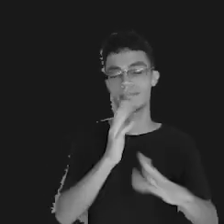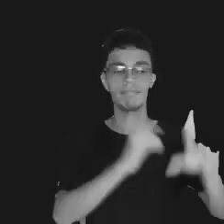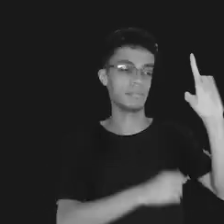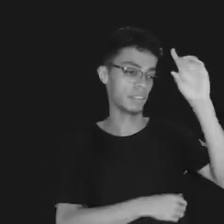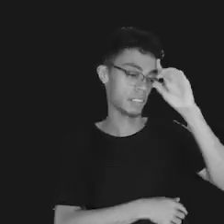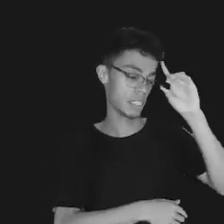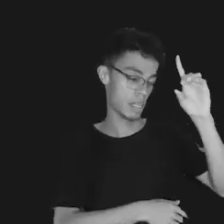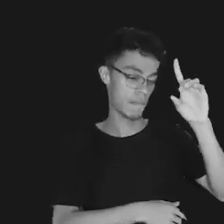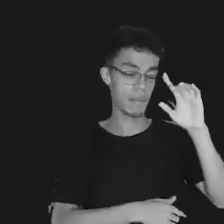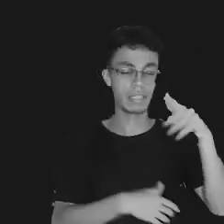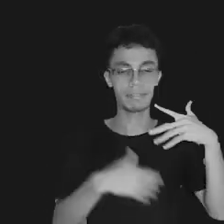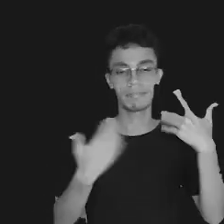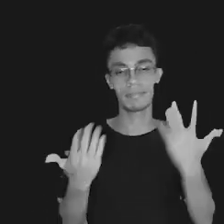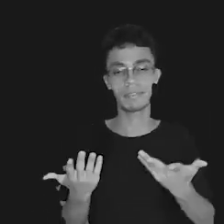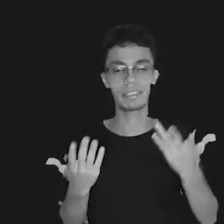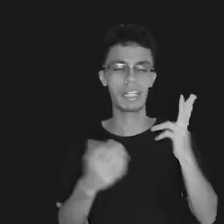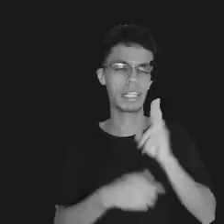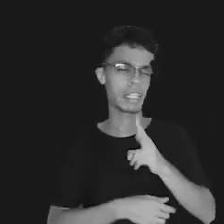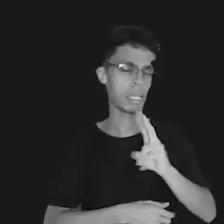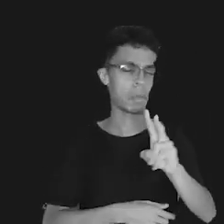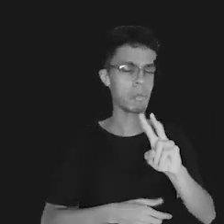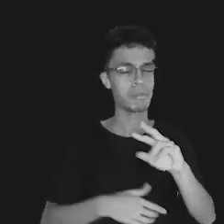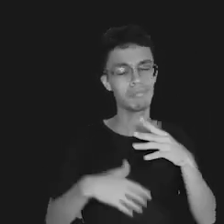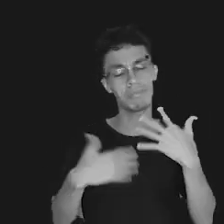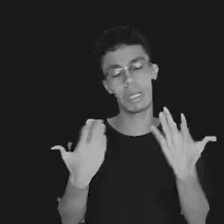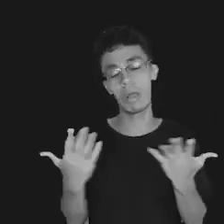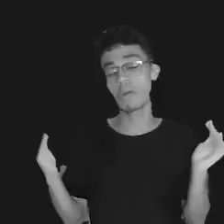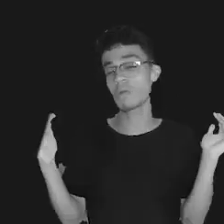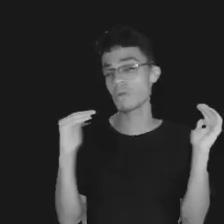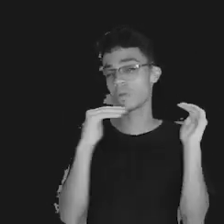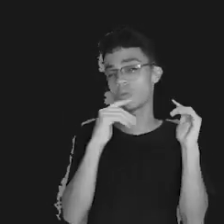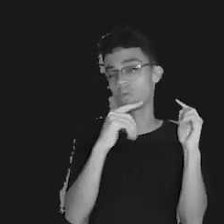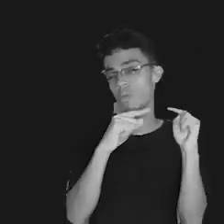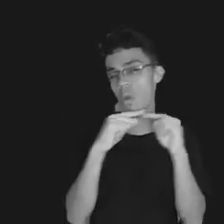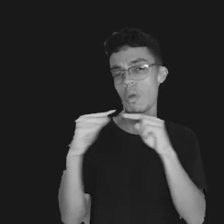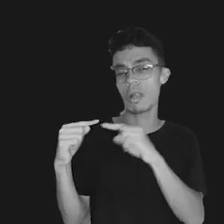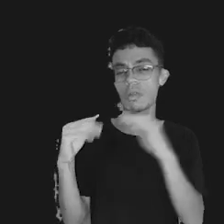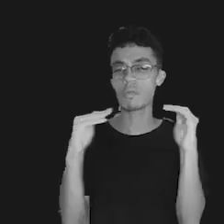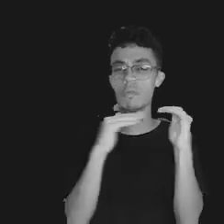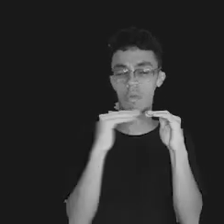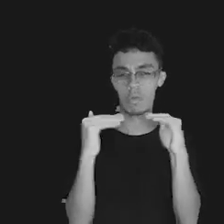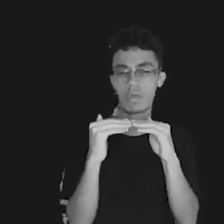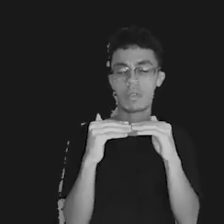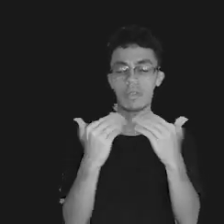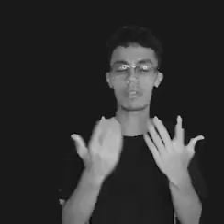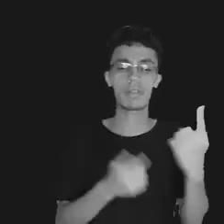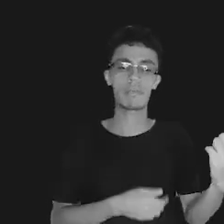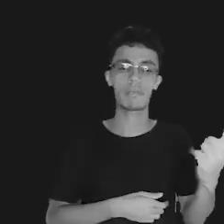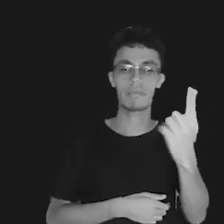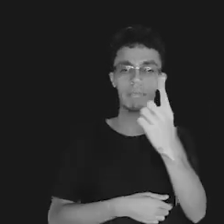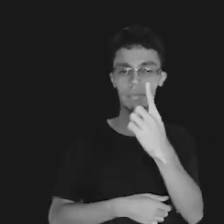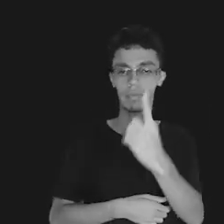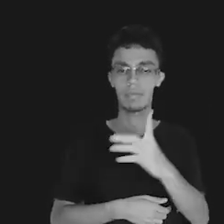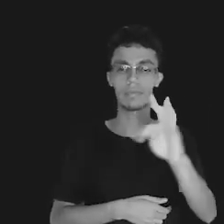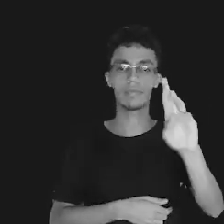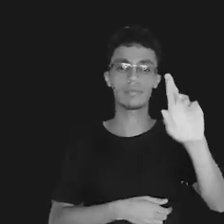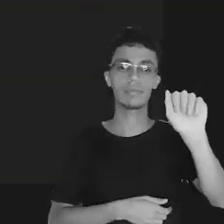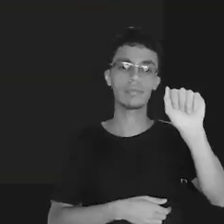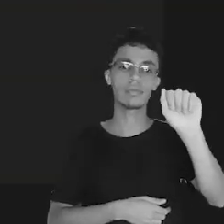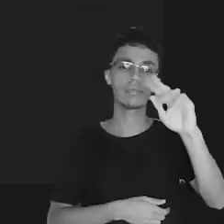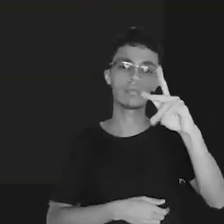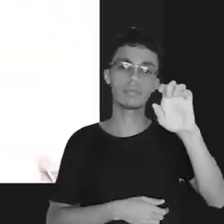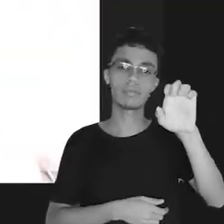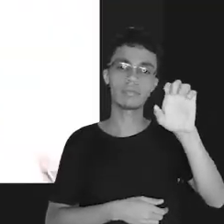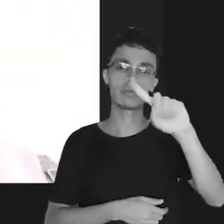nem sempre, pois veem que estamos de acordo. Entra o trapezista. Trapézio desce do